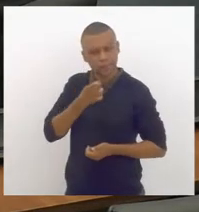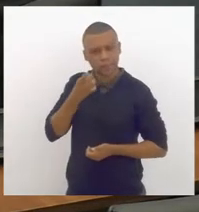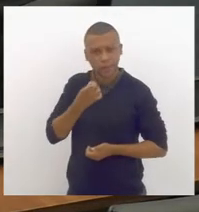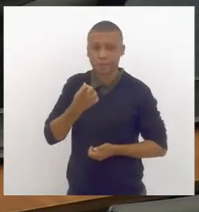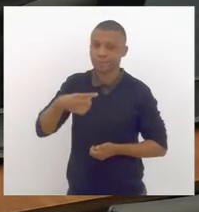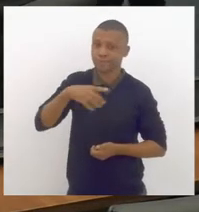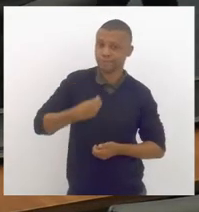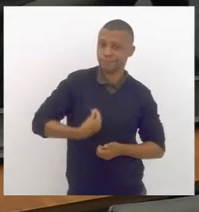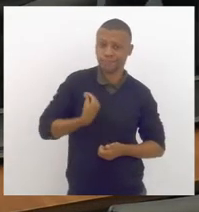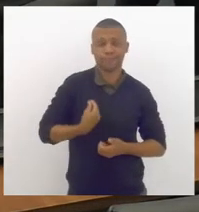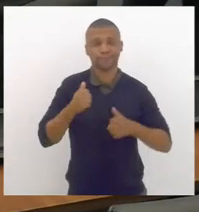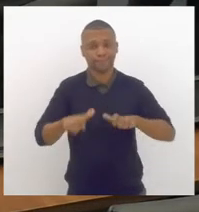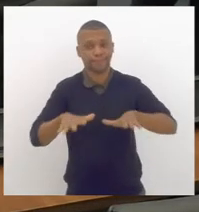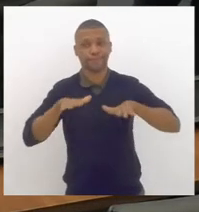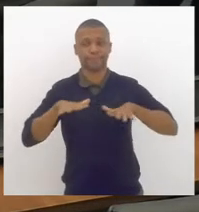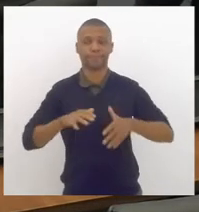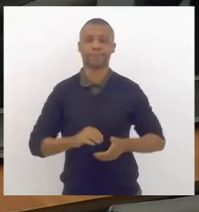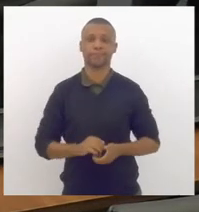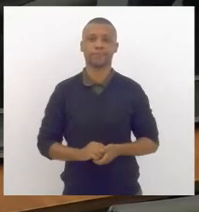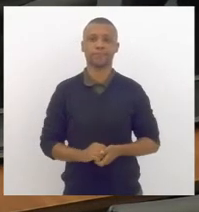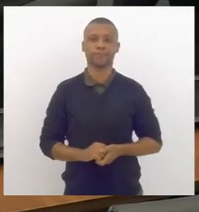deputadas.